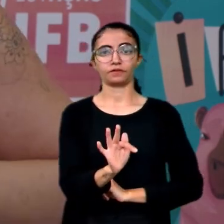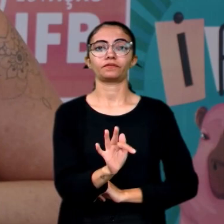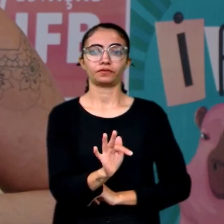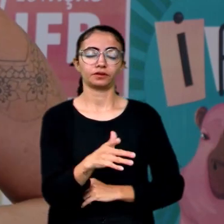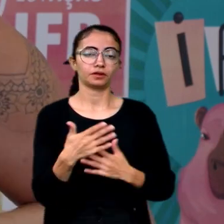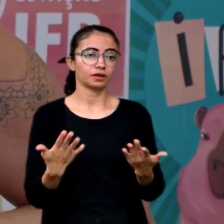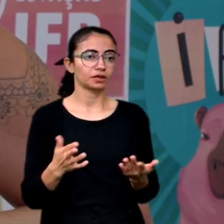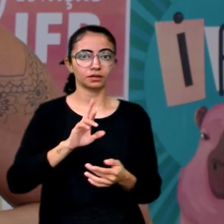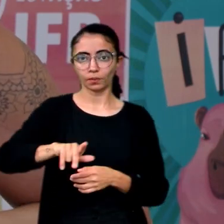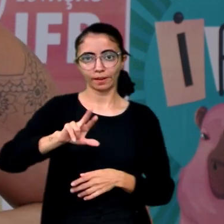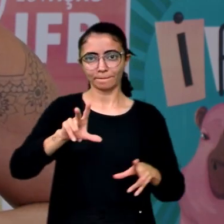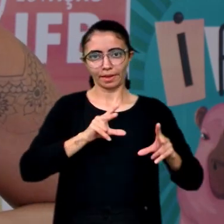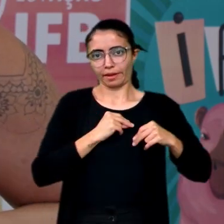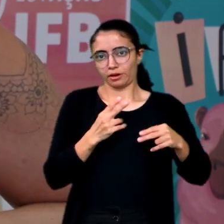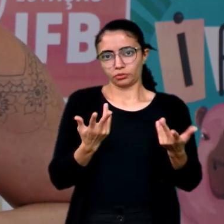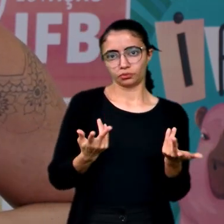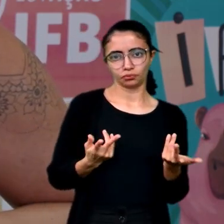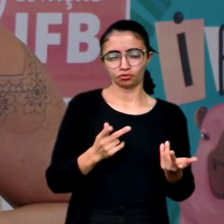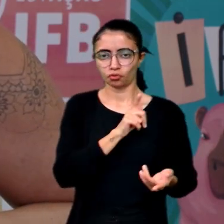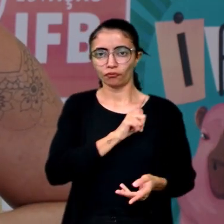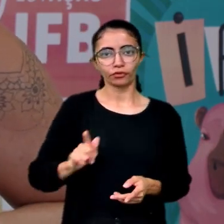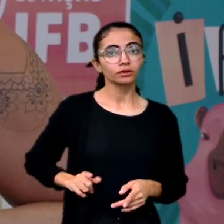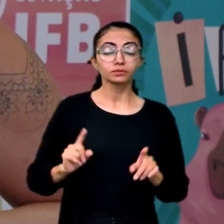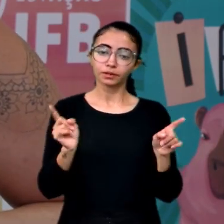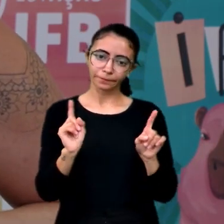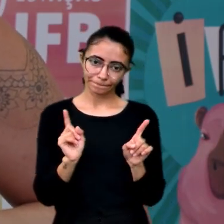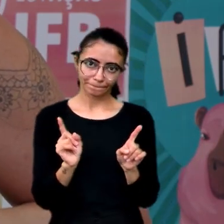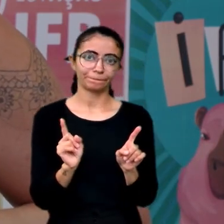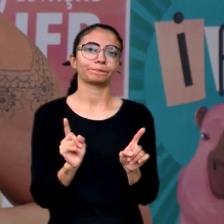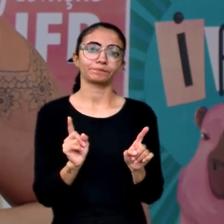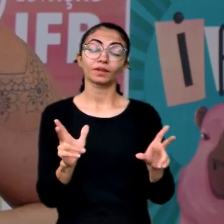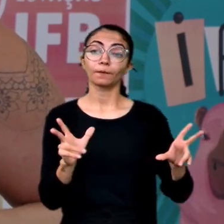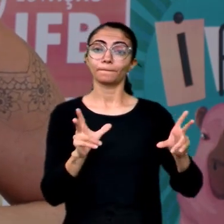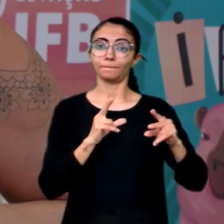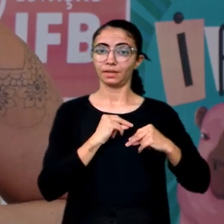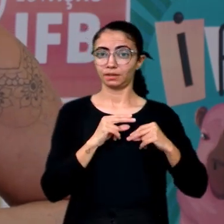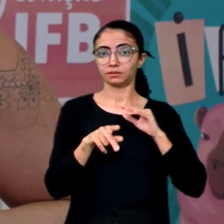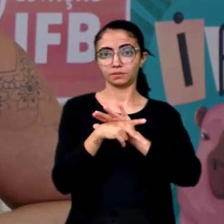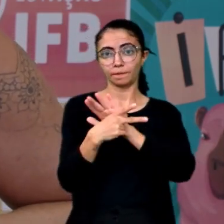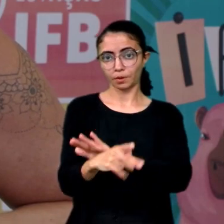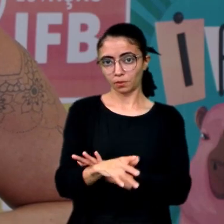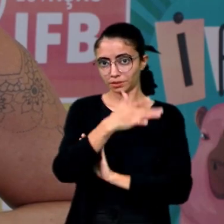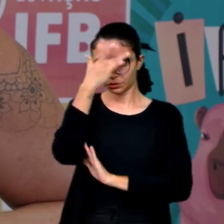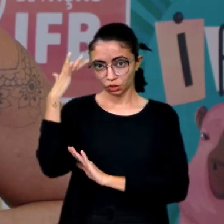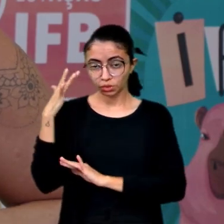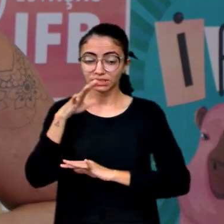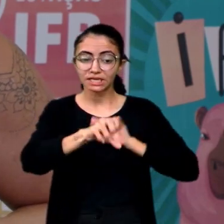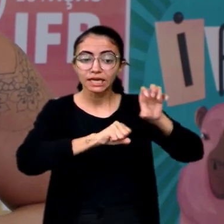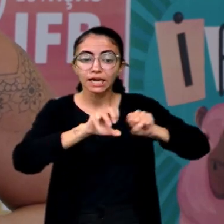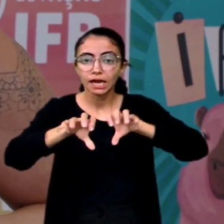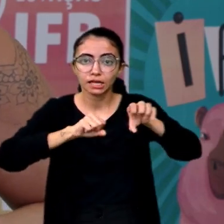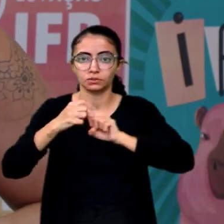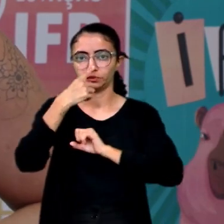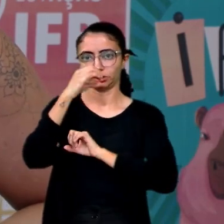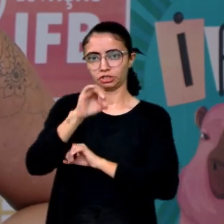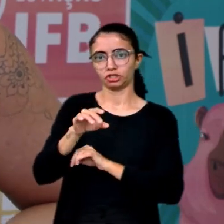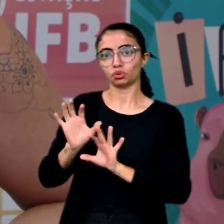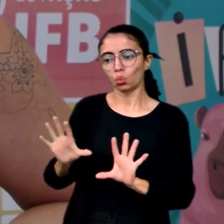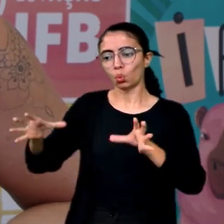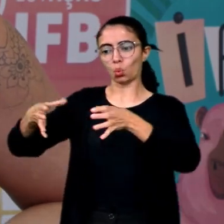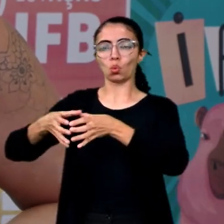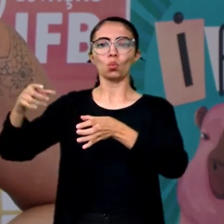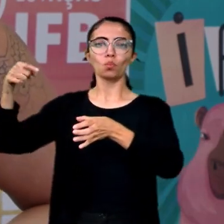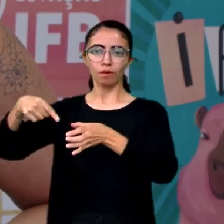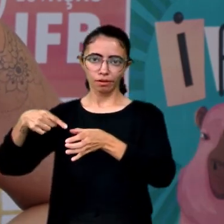nenhum governador, é que é um mérito total dos catadores, eles se organizaram. Então,